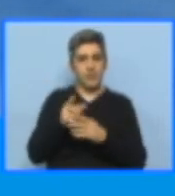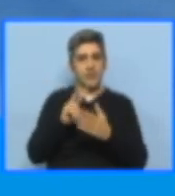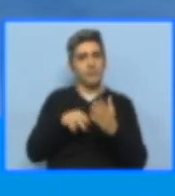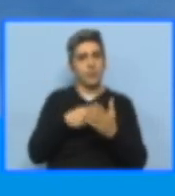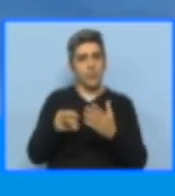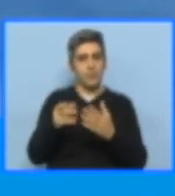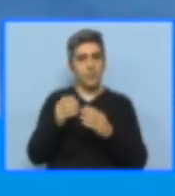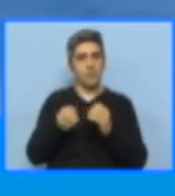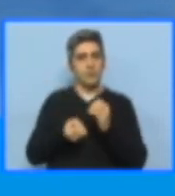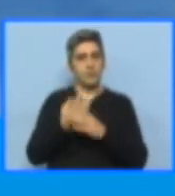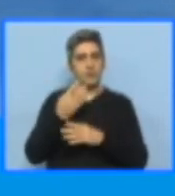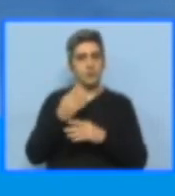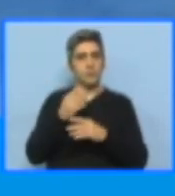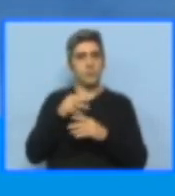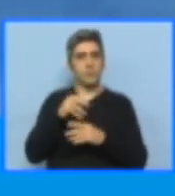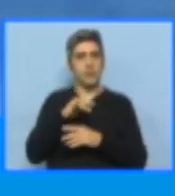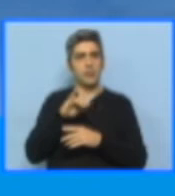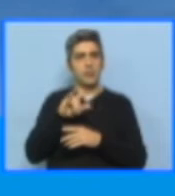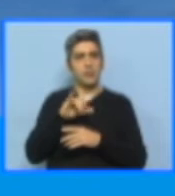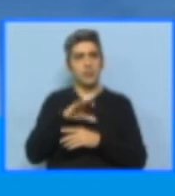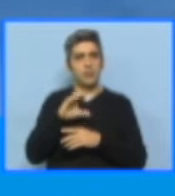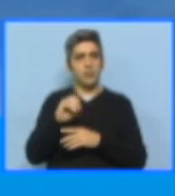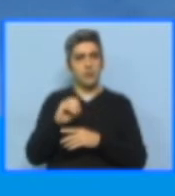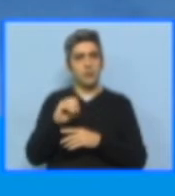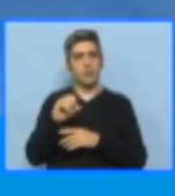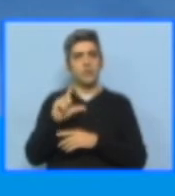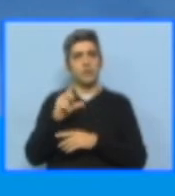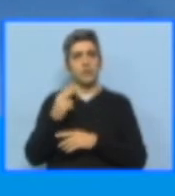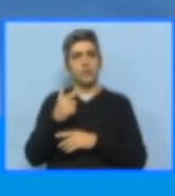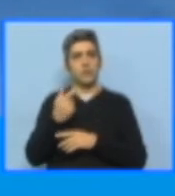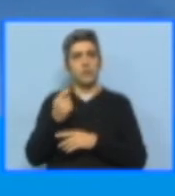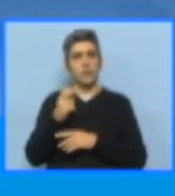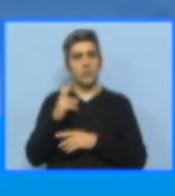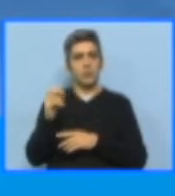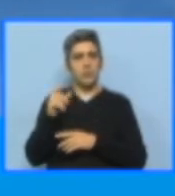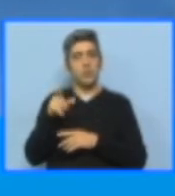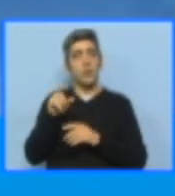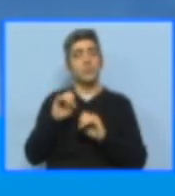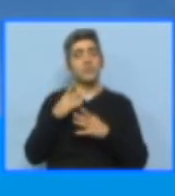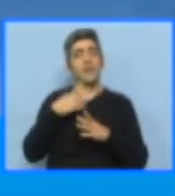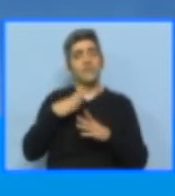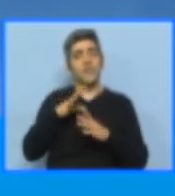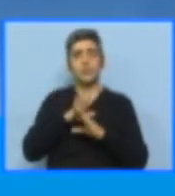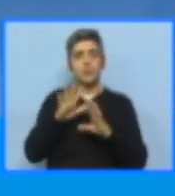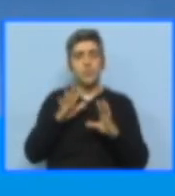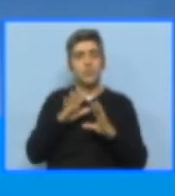reforma, originado por Martinho Lutero. Martinho Lutero, inicialmente, quereria seguramente